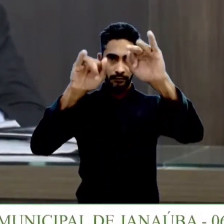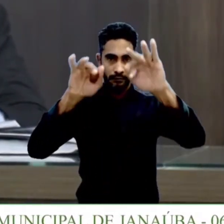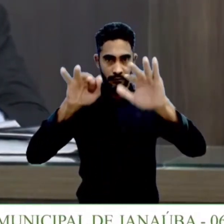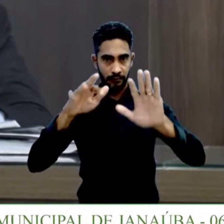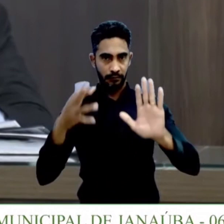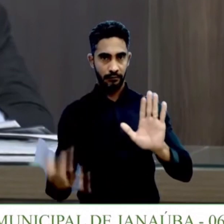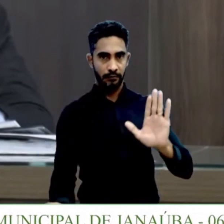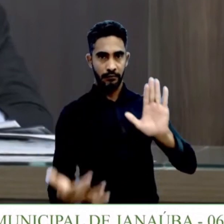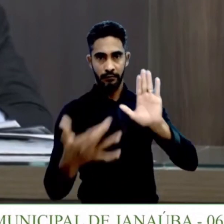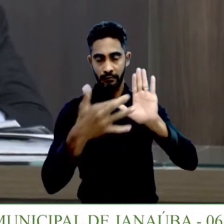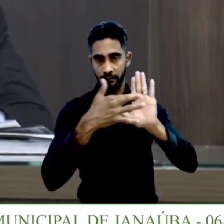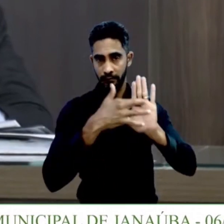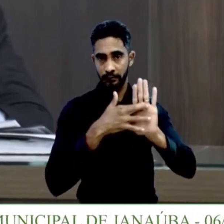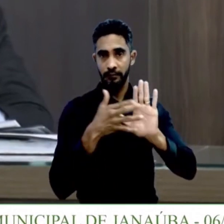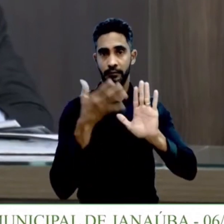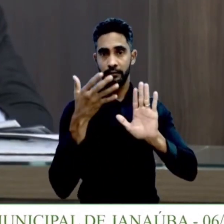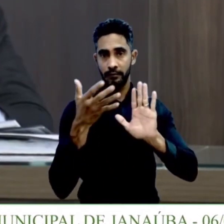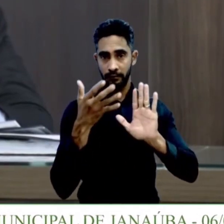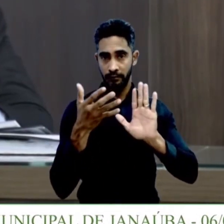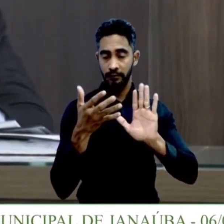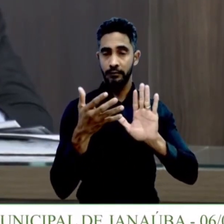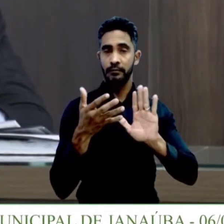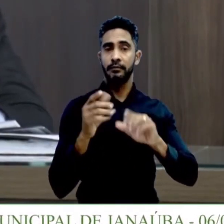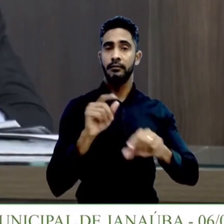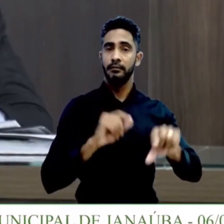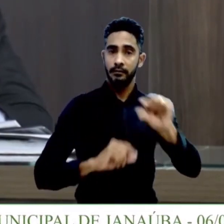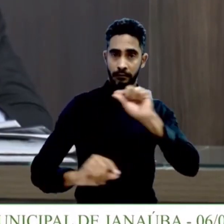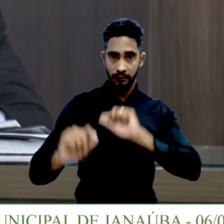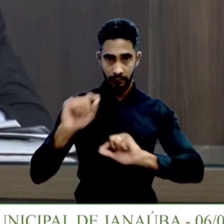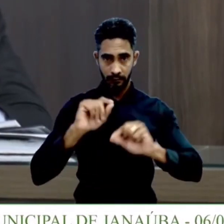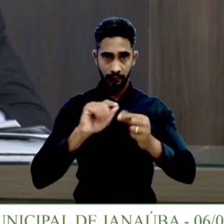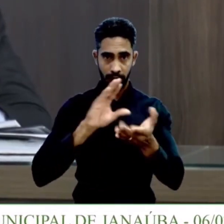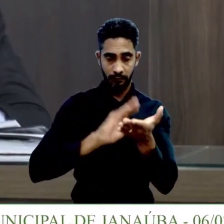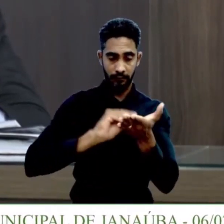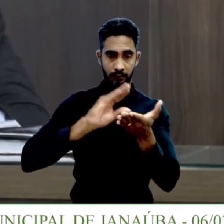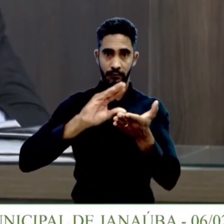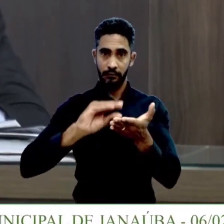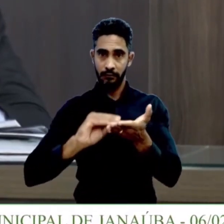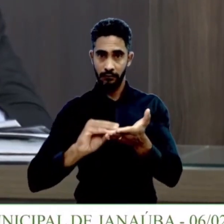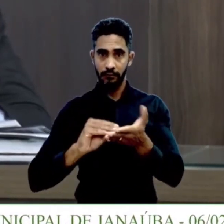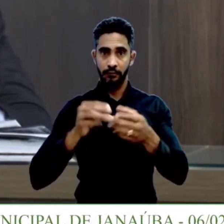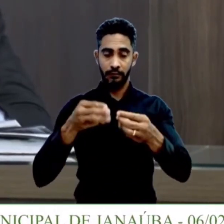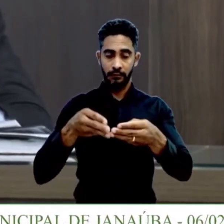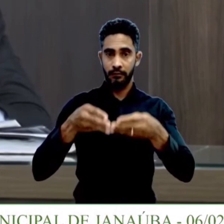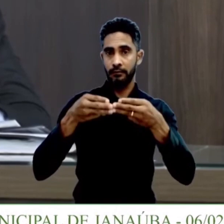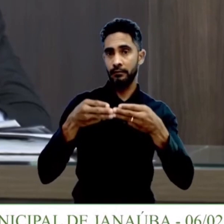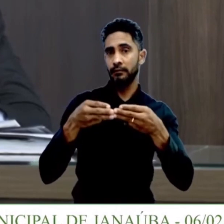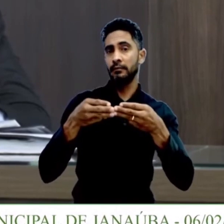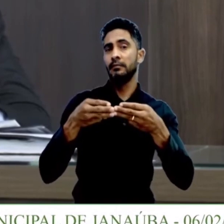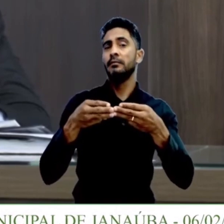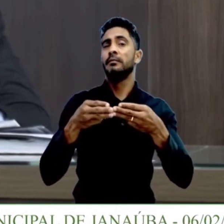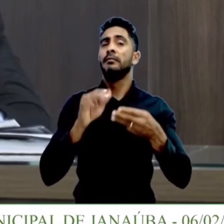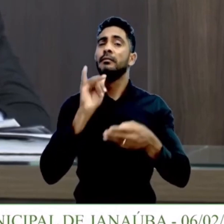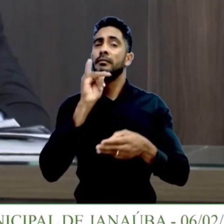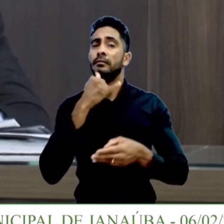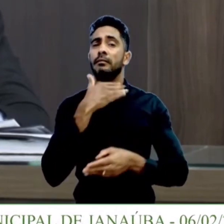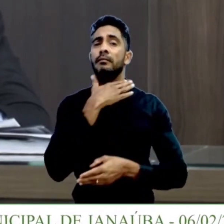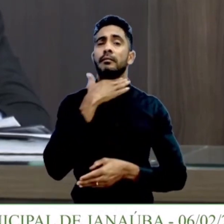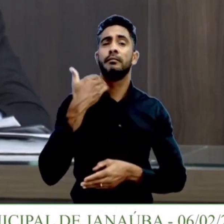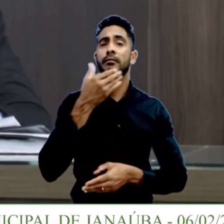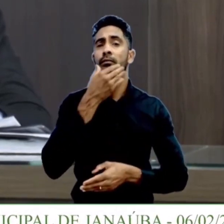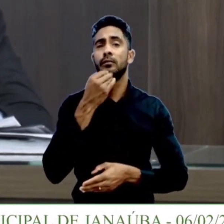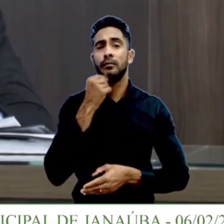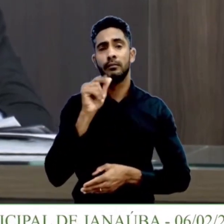vem, após ouvido o plenário, na forma regimental, requerer que conste em ata moção com voto de pesar pelo falecimento do